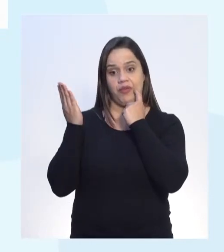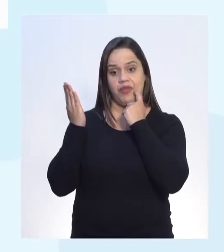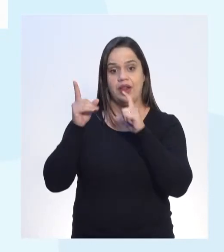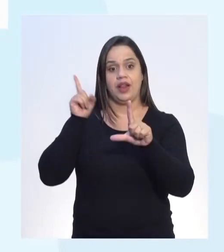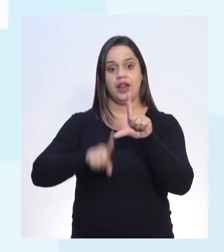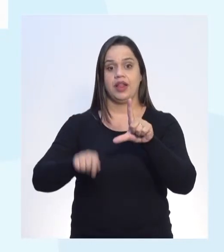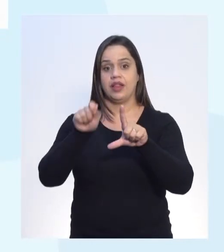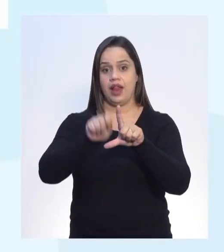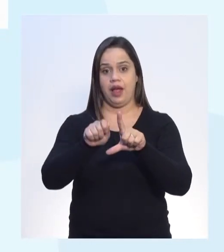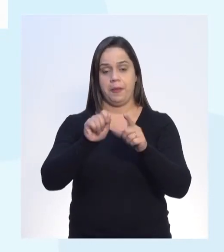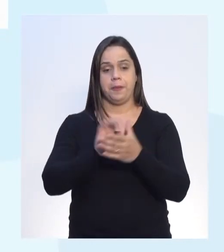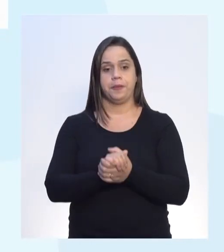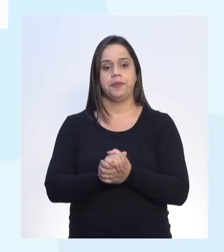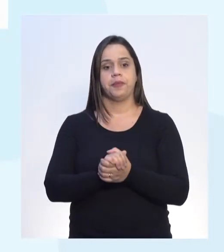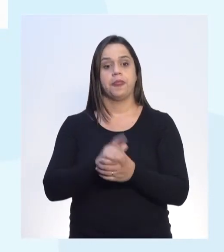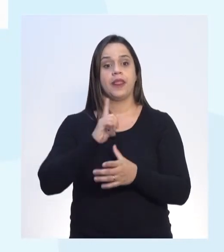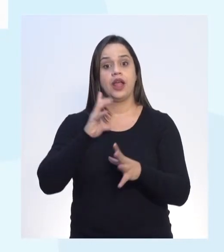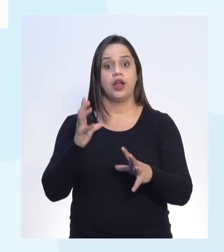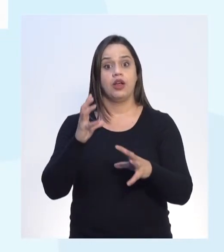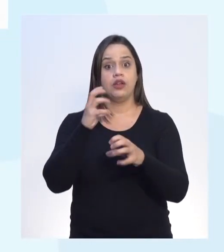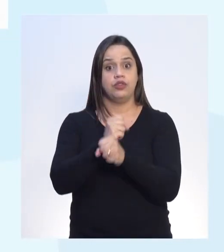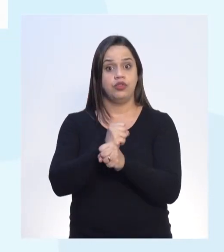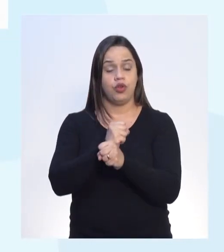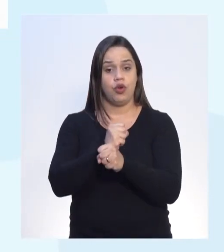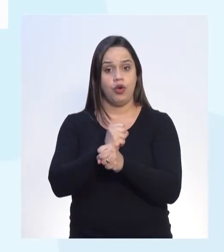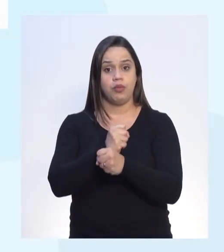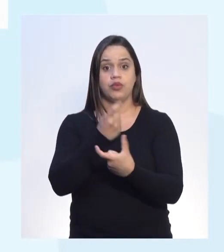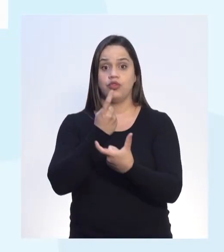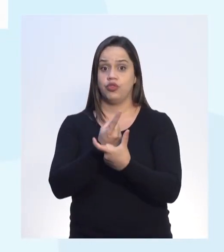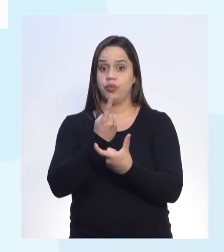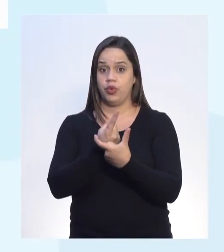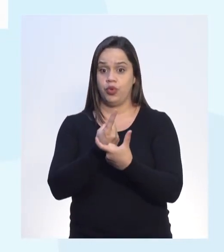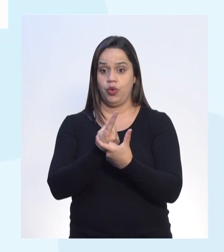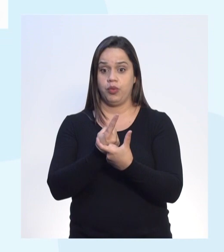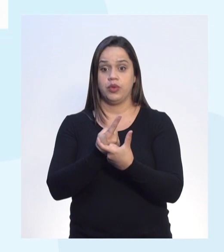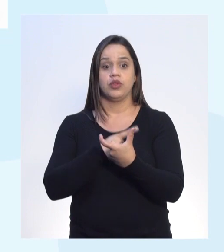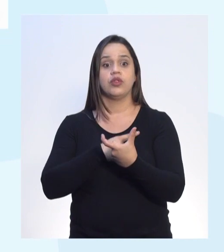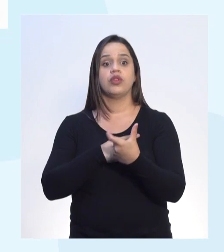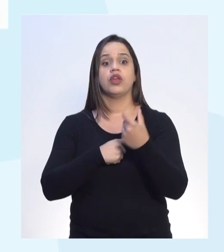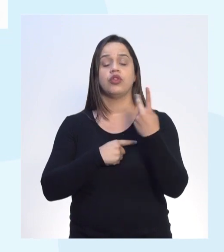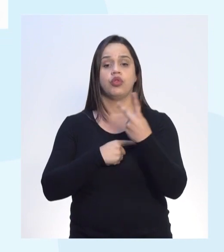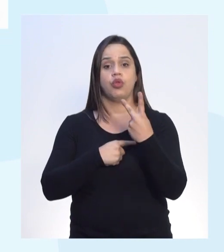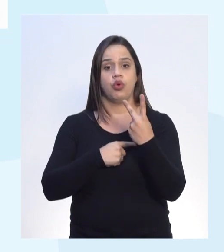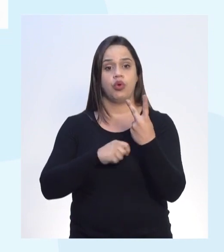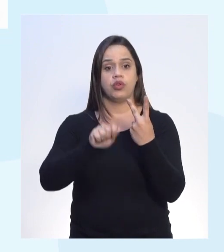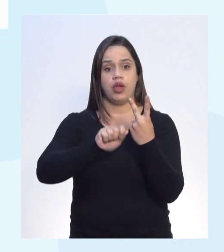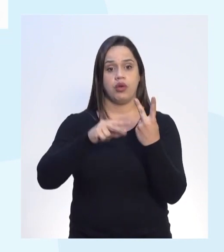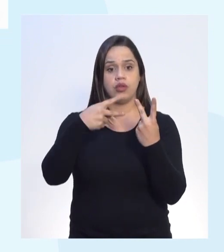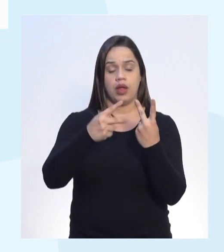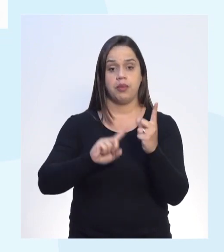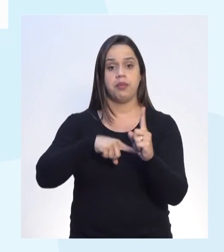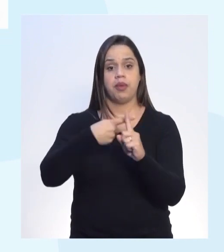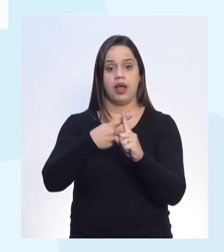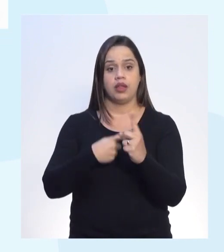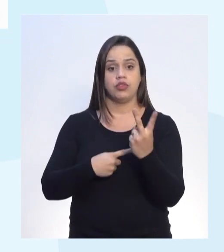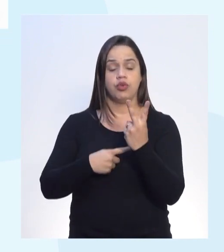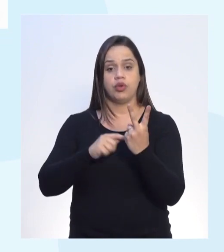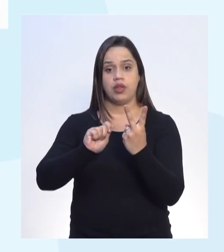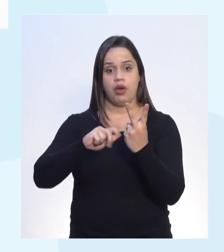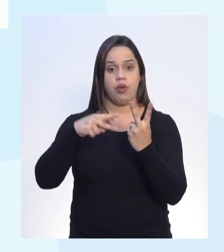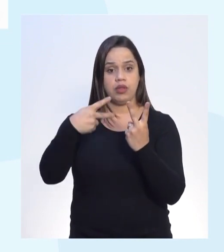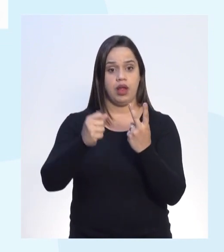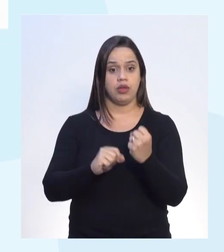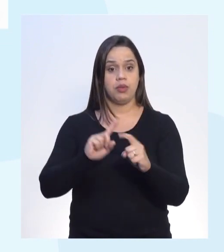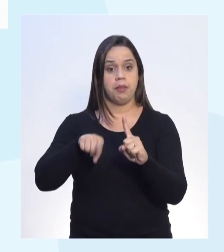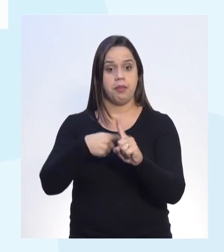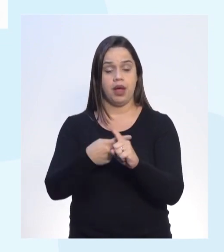A, aparece uma soma de monômios. Tá? 2a ao quadrado mais 2a ao quadrado mais 3a